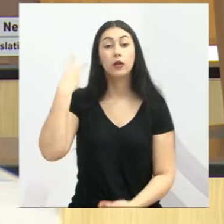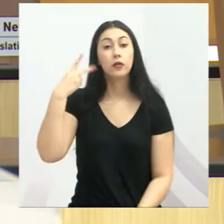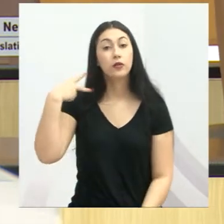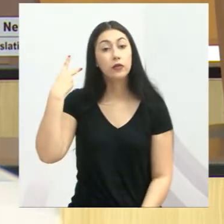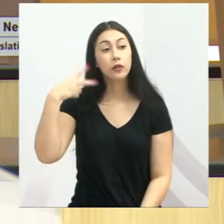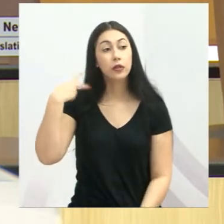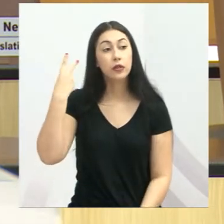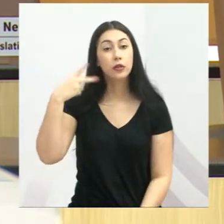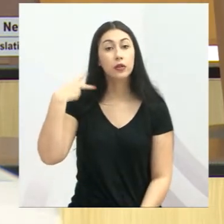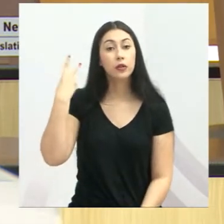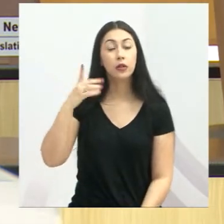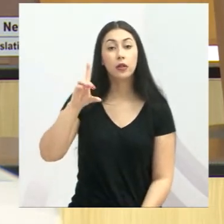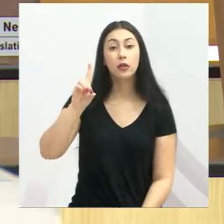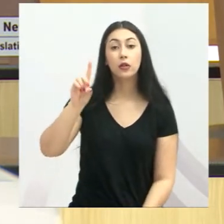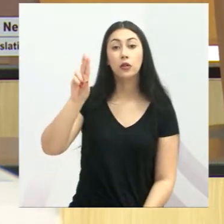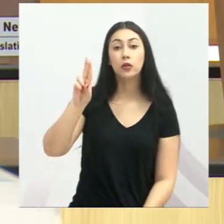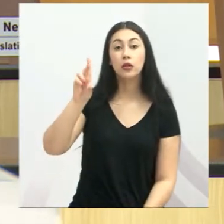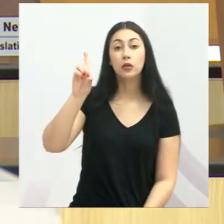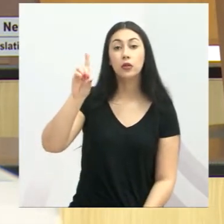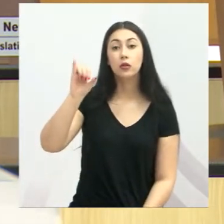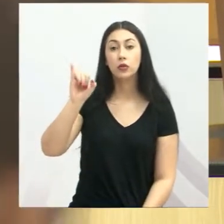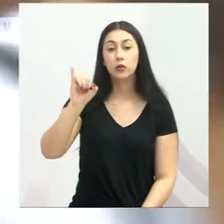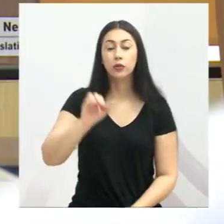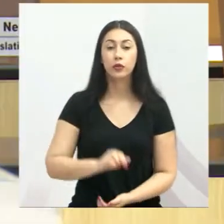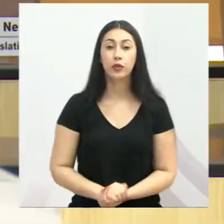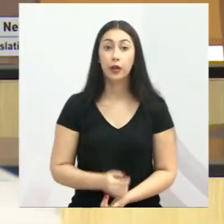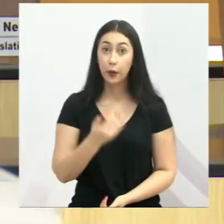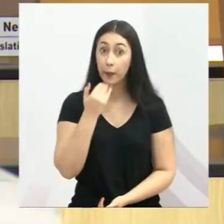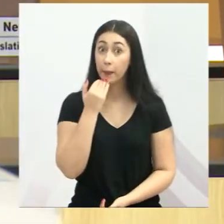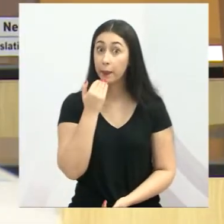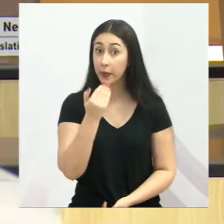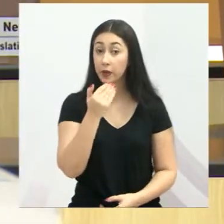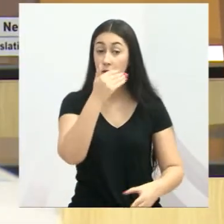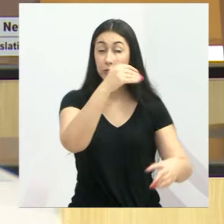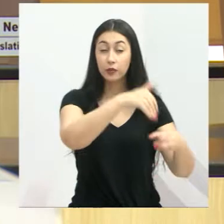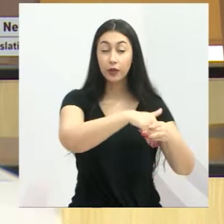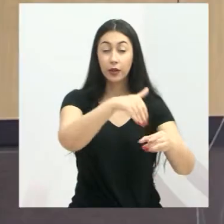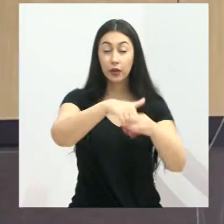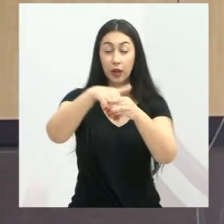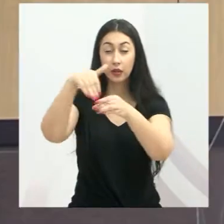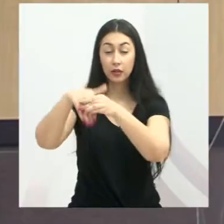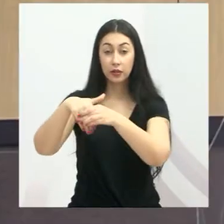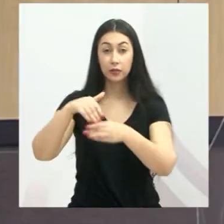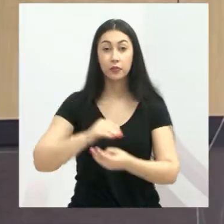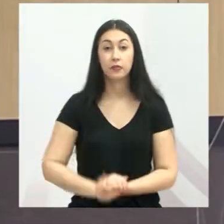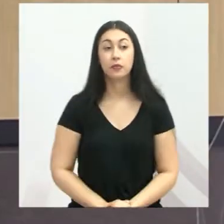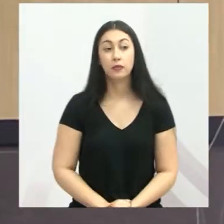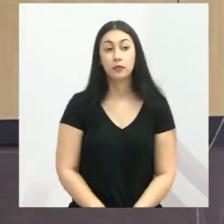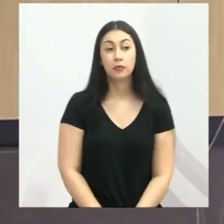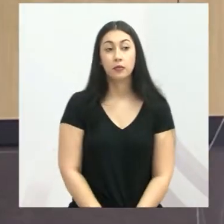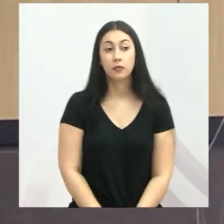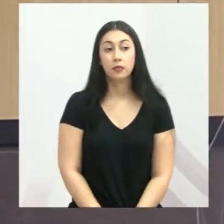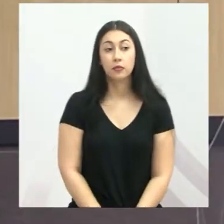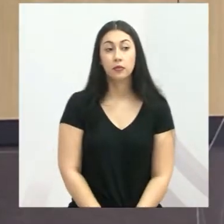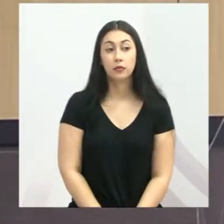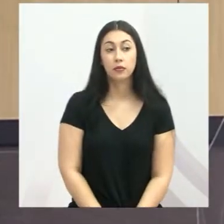vereador Dude. Senhor presidente, foi solicitado a votação desse requerimento.